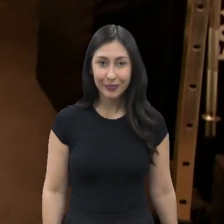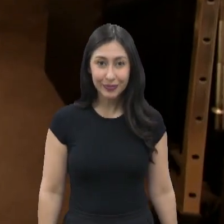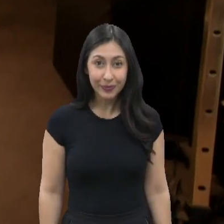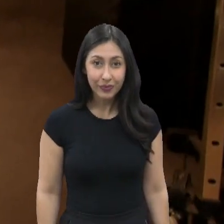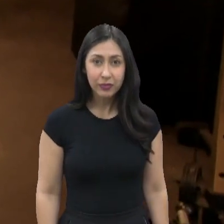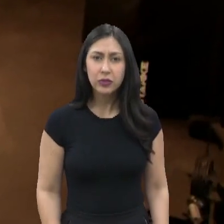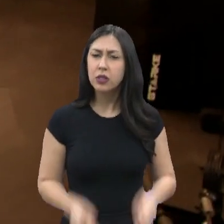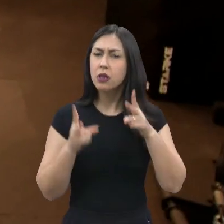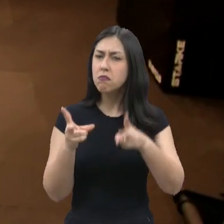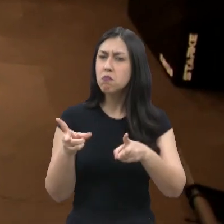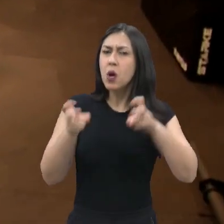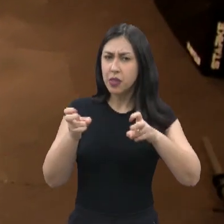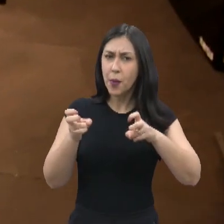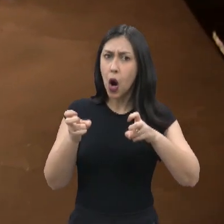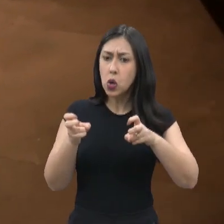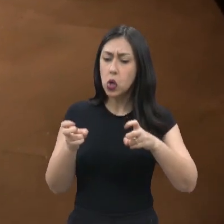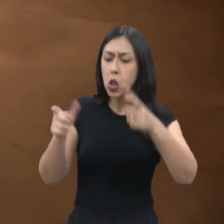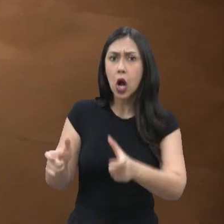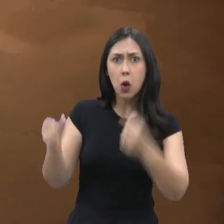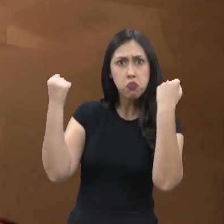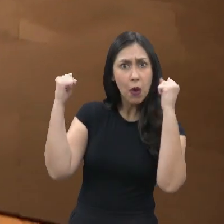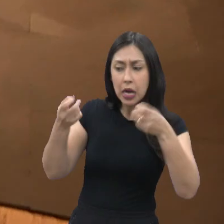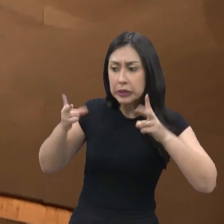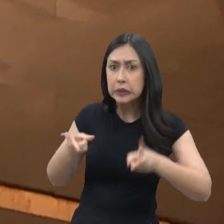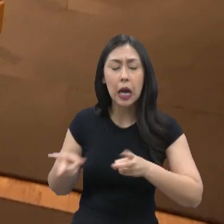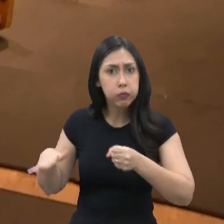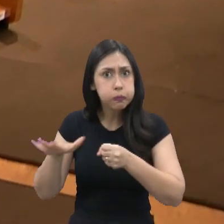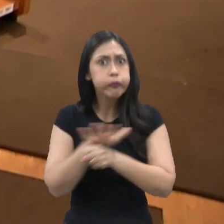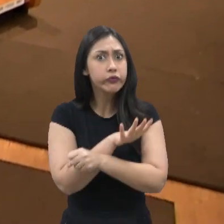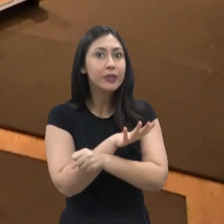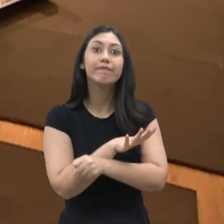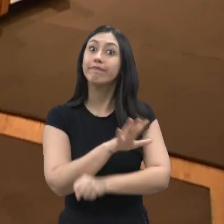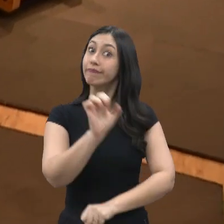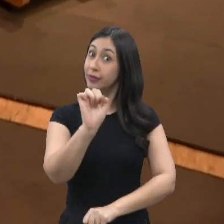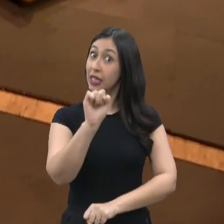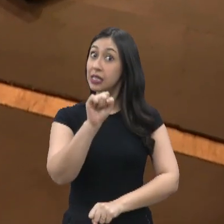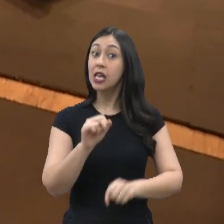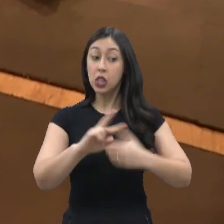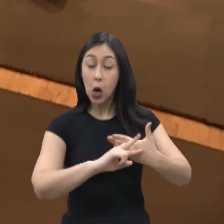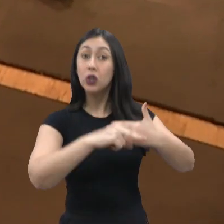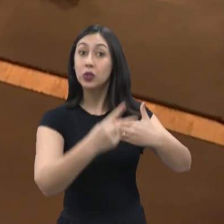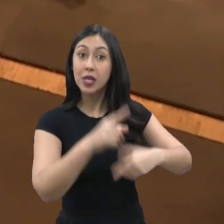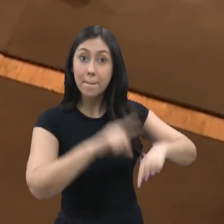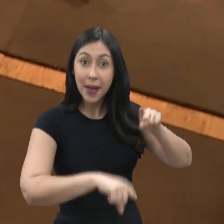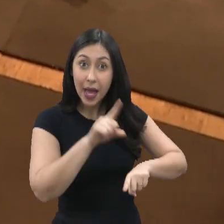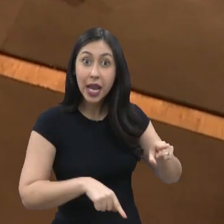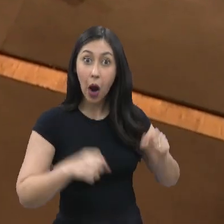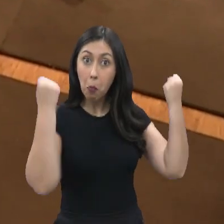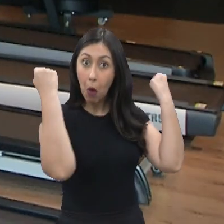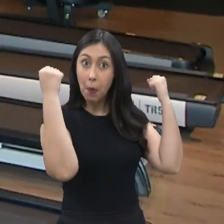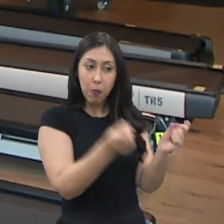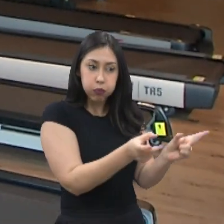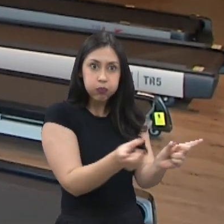já percebeu que as academias estão lotadas? Pois é, e isso se reflete nas vendas de equipamentos fitness. Uma